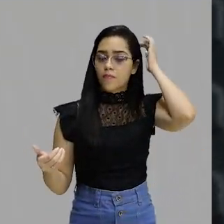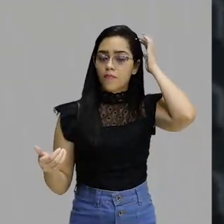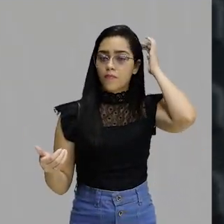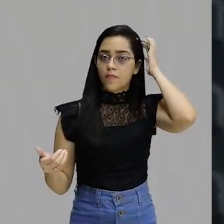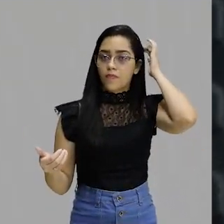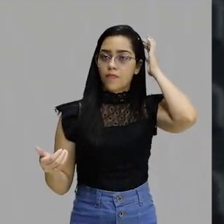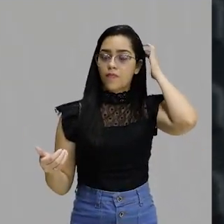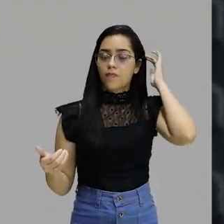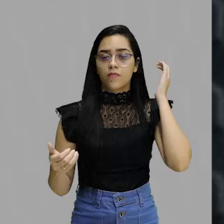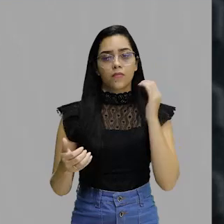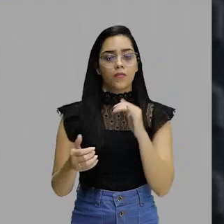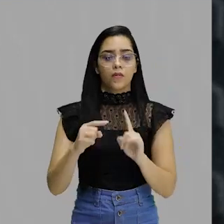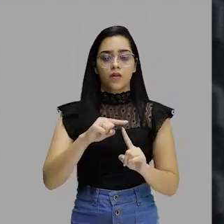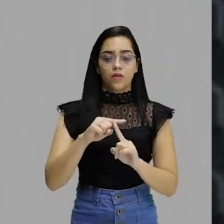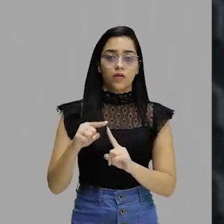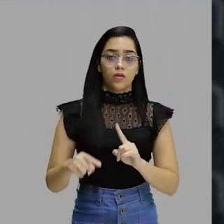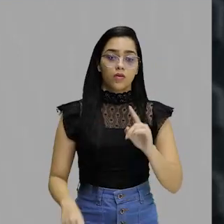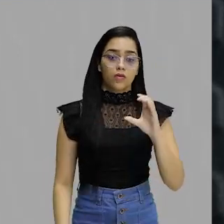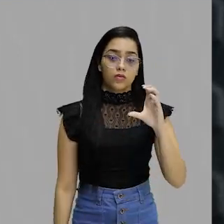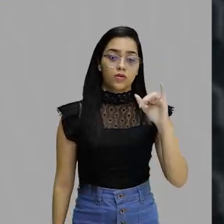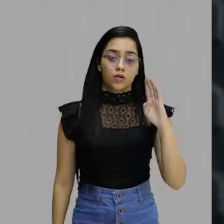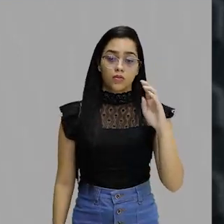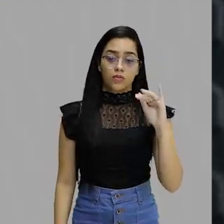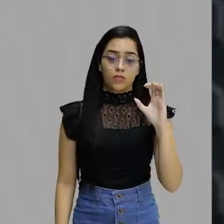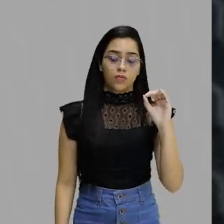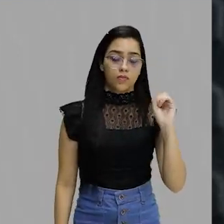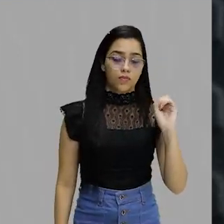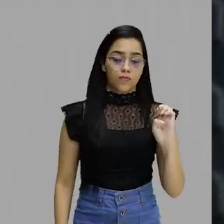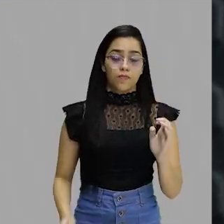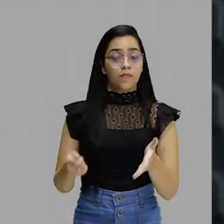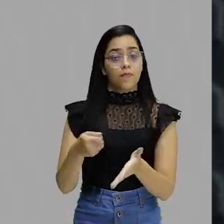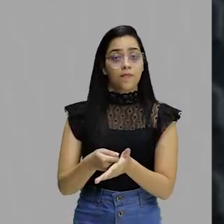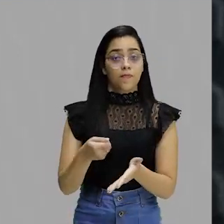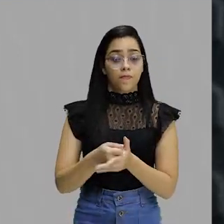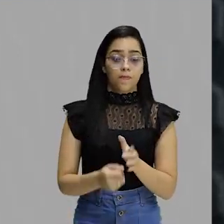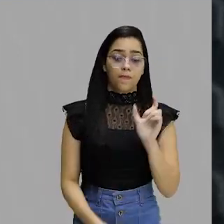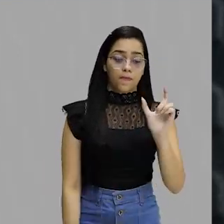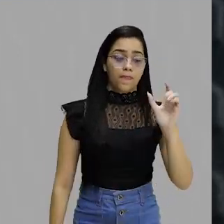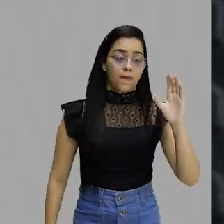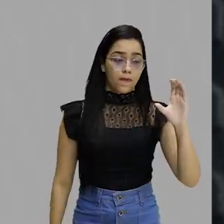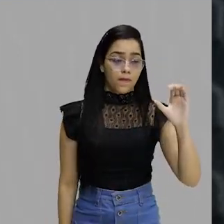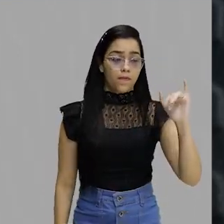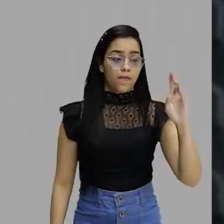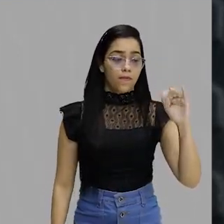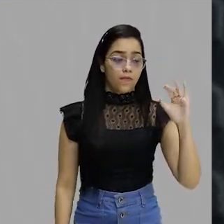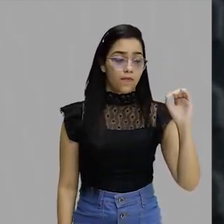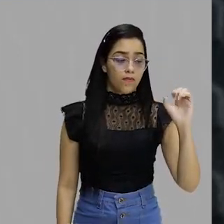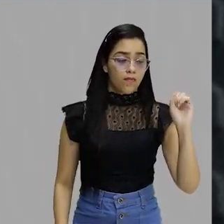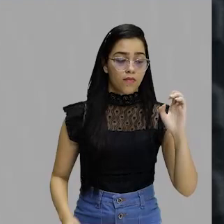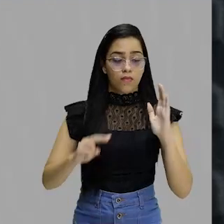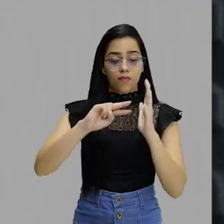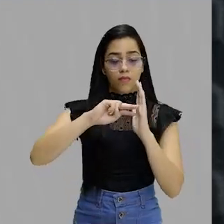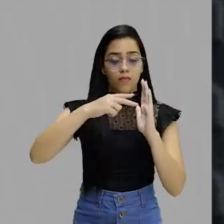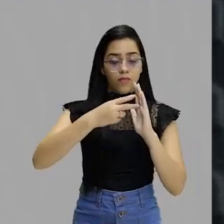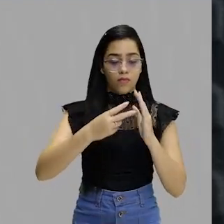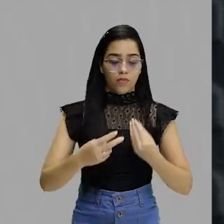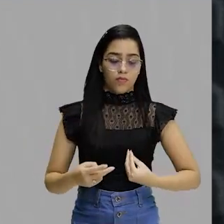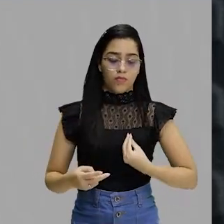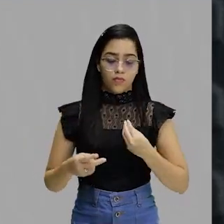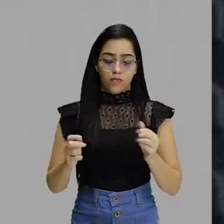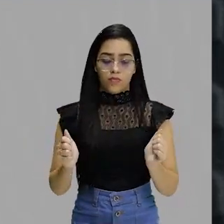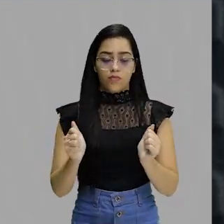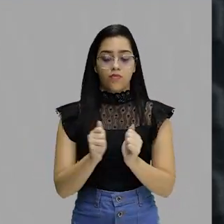de simbiose obrigatória. Lembra que o termo simbiose significa viver junto, certo? E